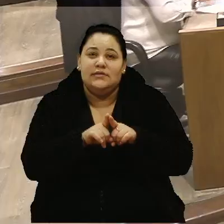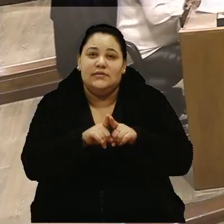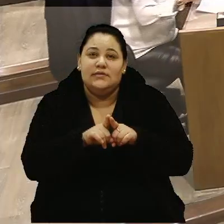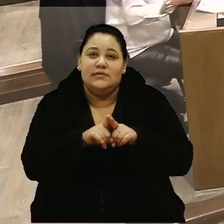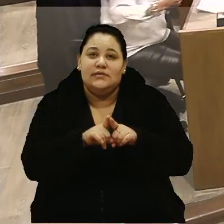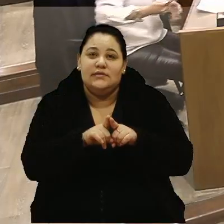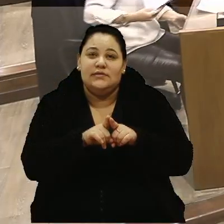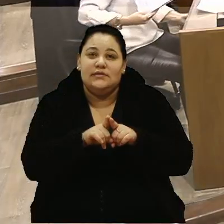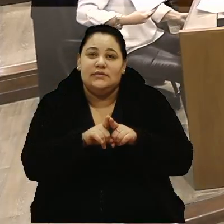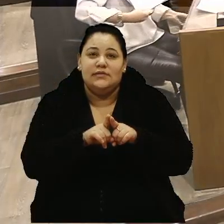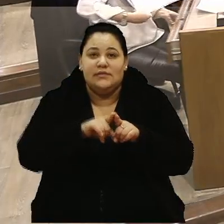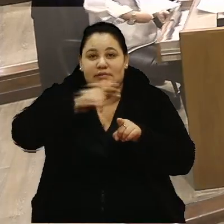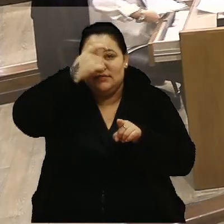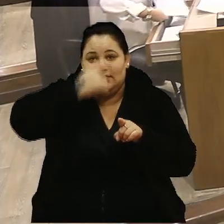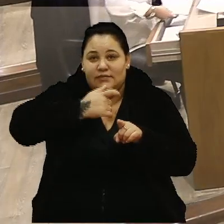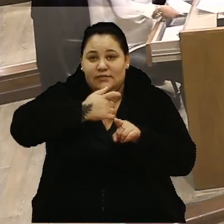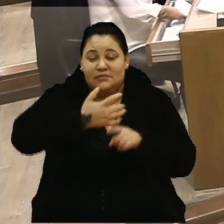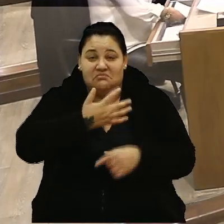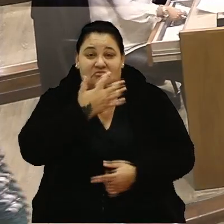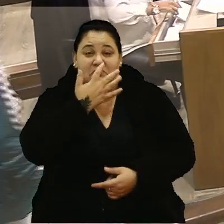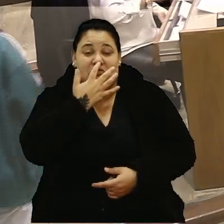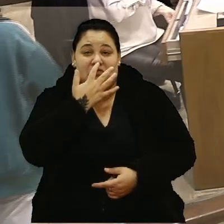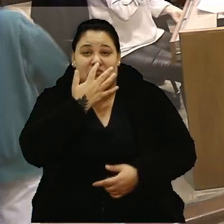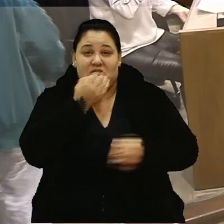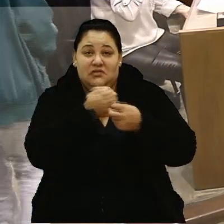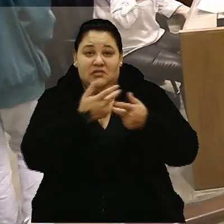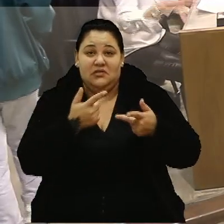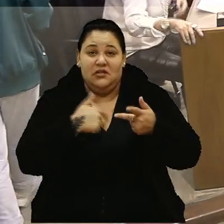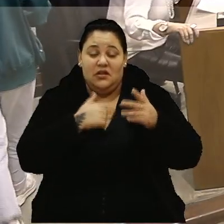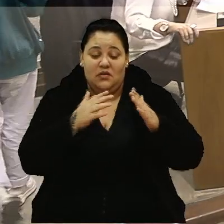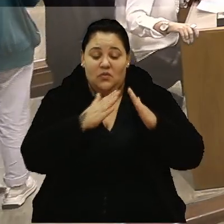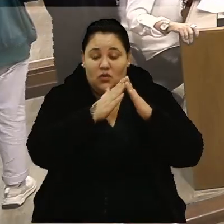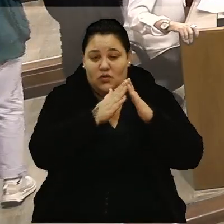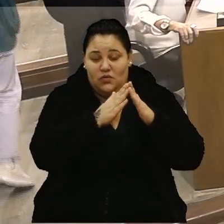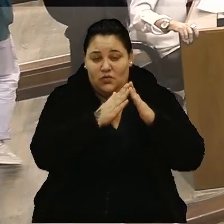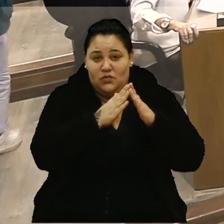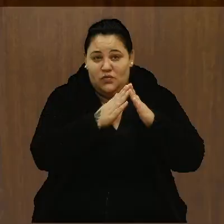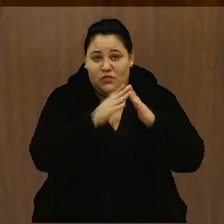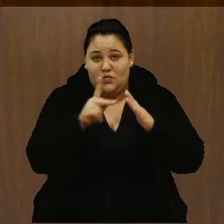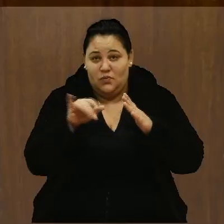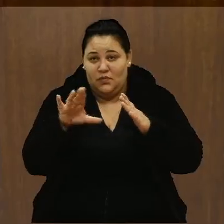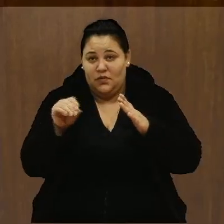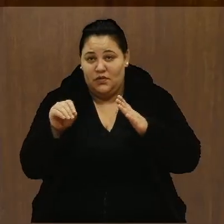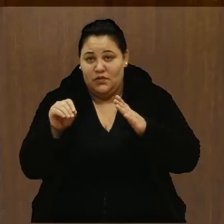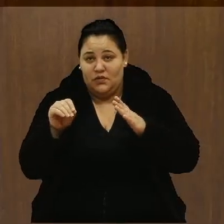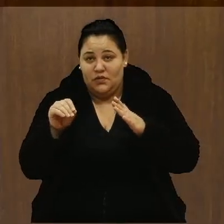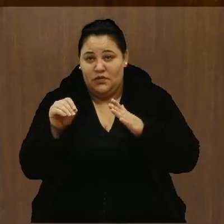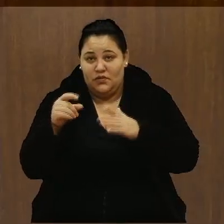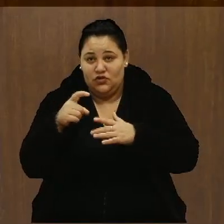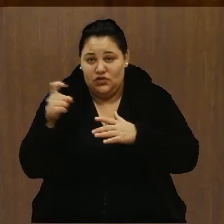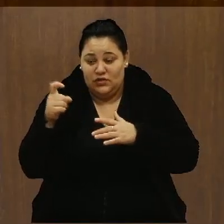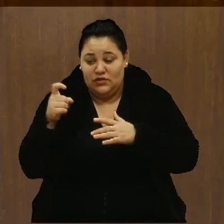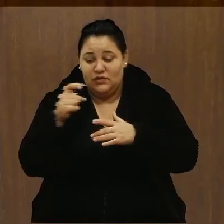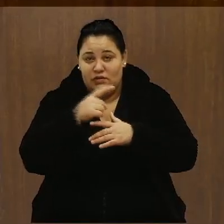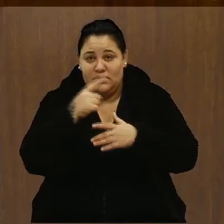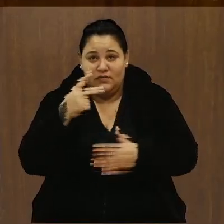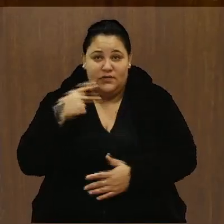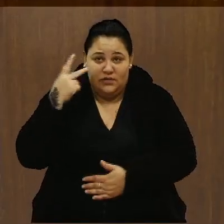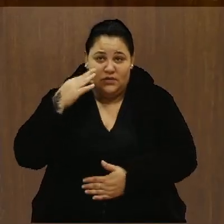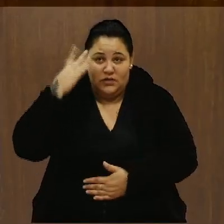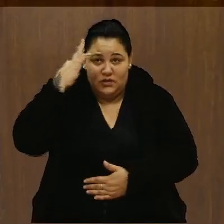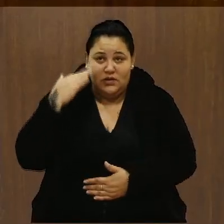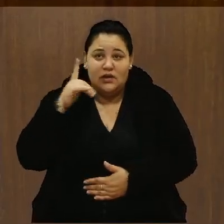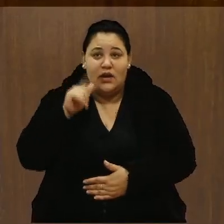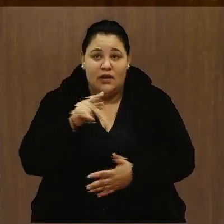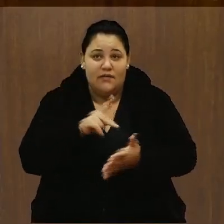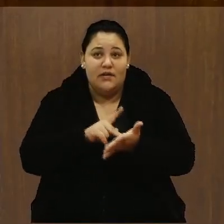Fiquei surpreendido com uma situação. Eu moro no bairro Pio X e o que a vereadora Daiane relatou aqui é a realidade.